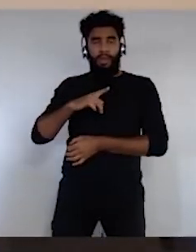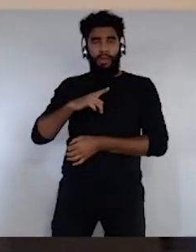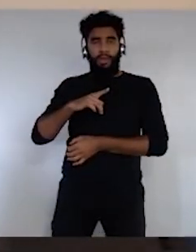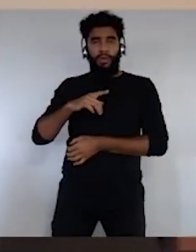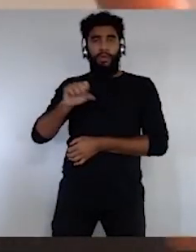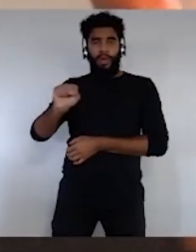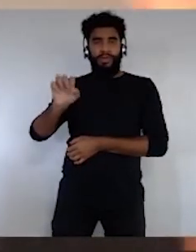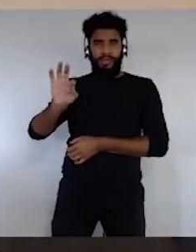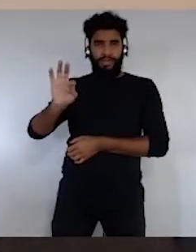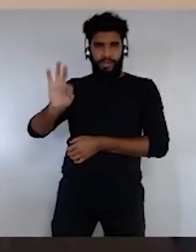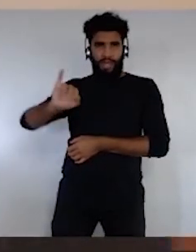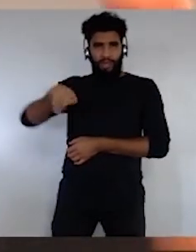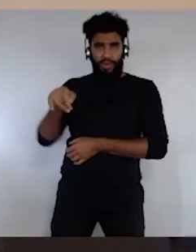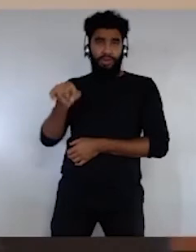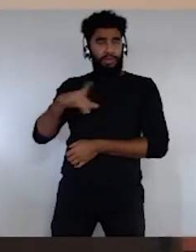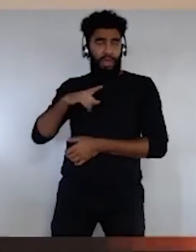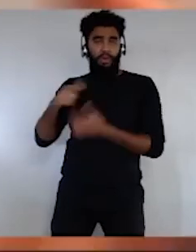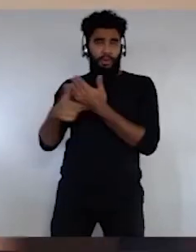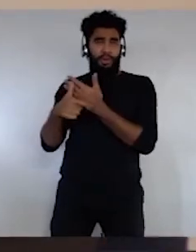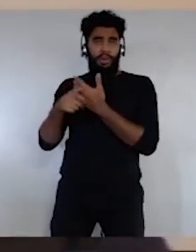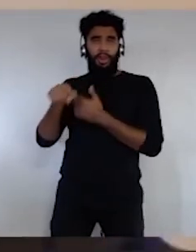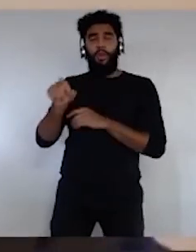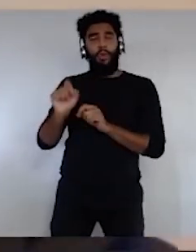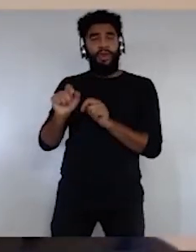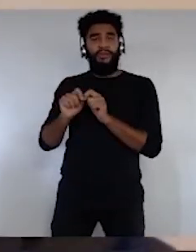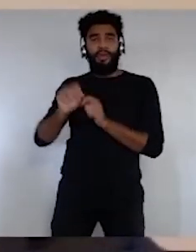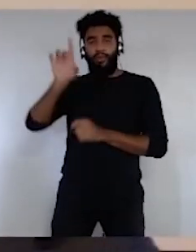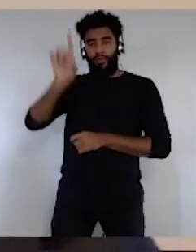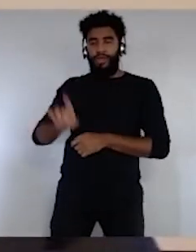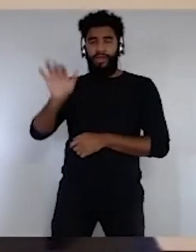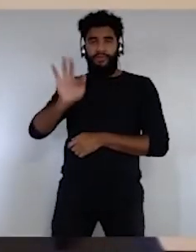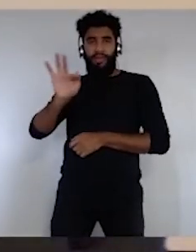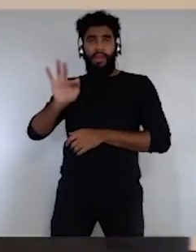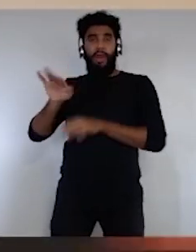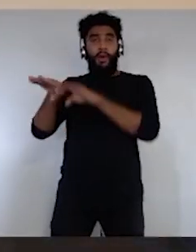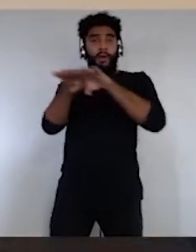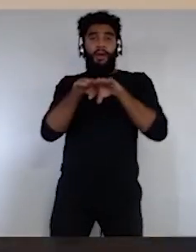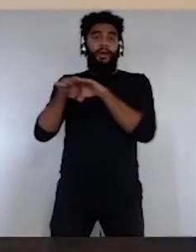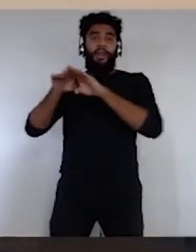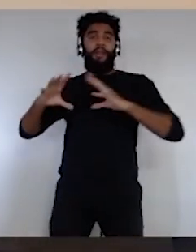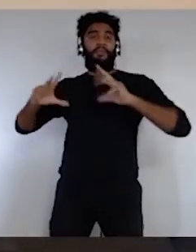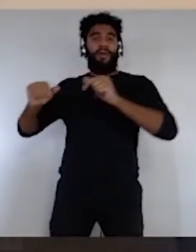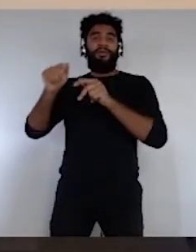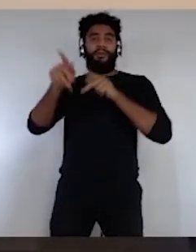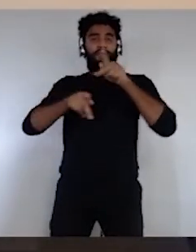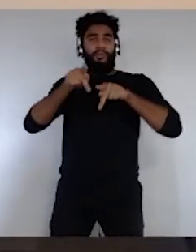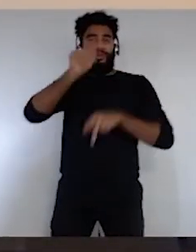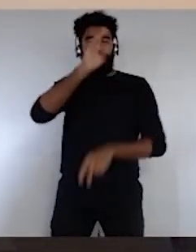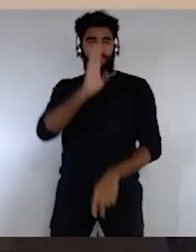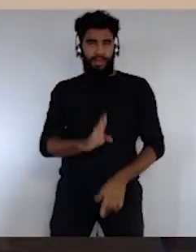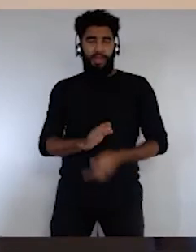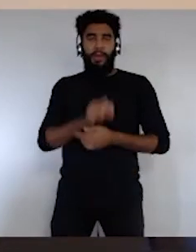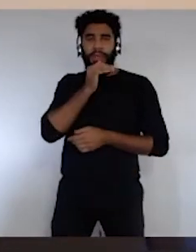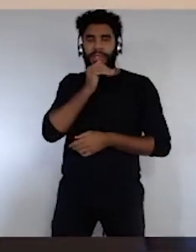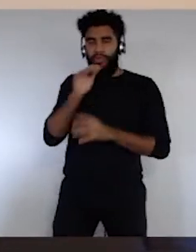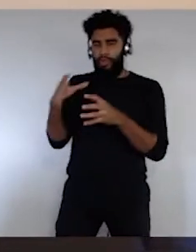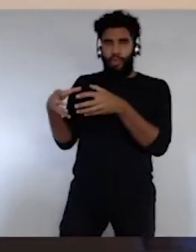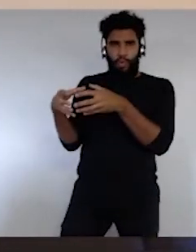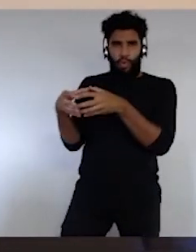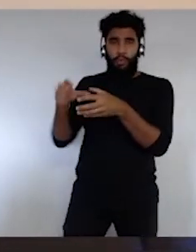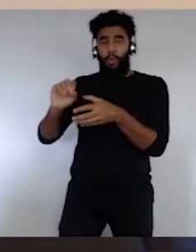nessa proposta que a possibilidade de que o próprio relator no STJ confira efeito suspensivo ao recurso especial, quer dizer,